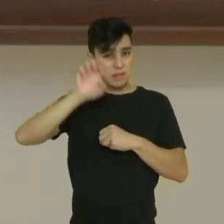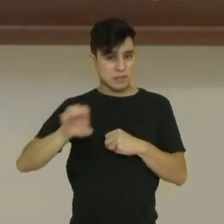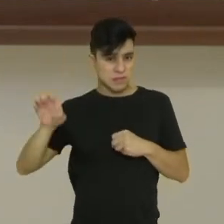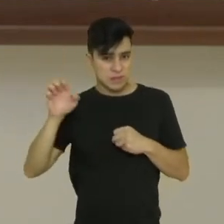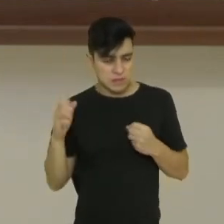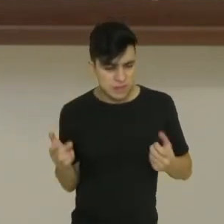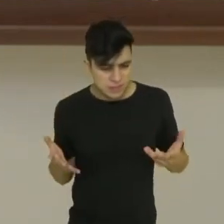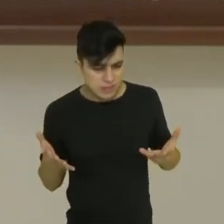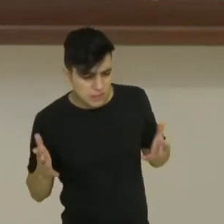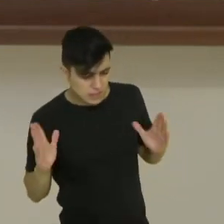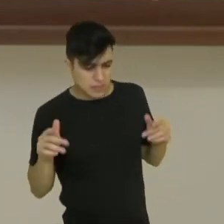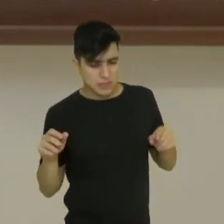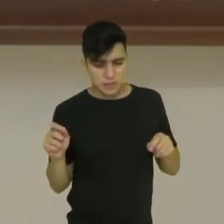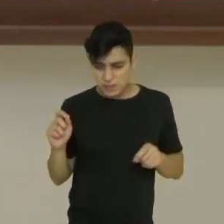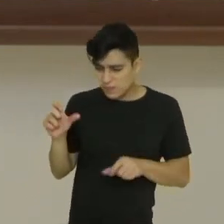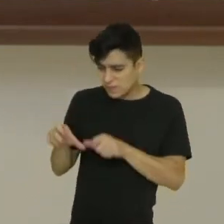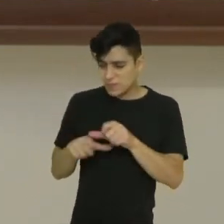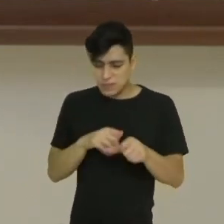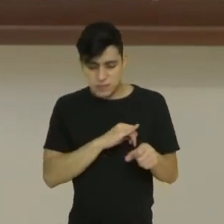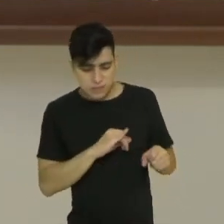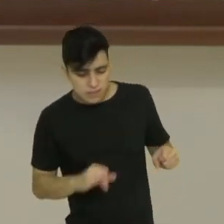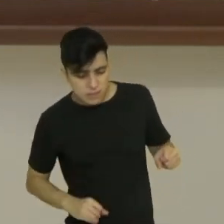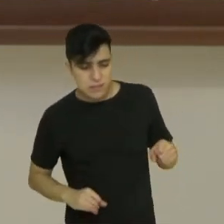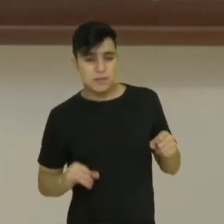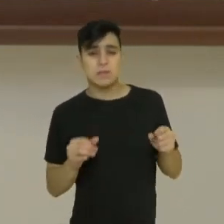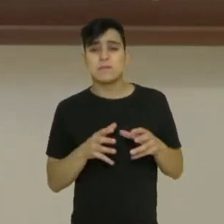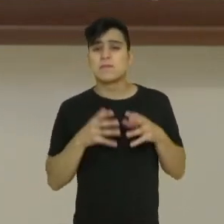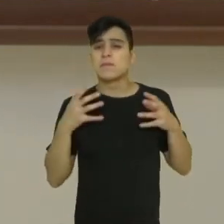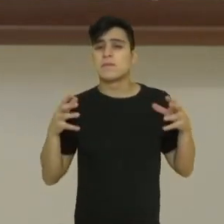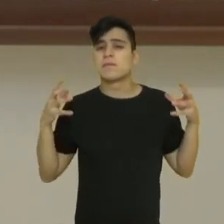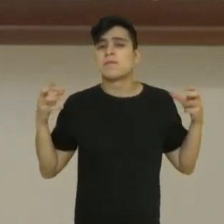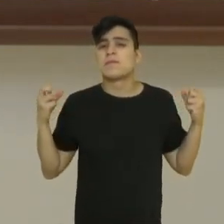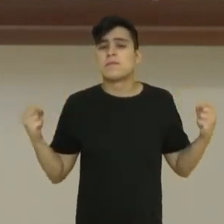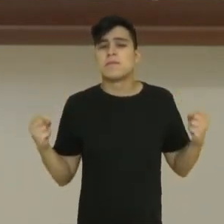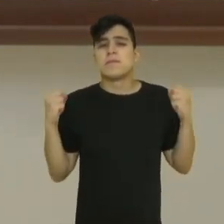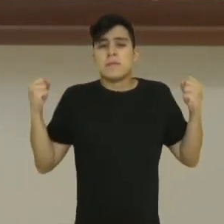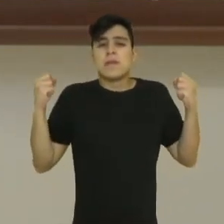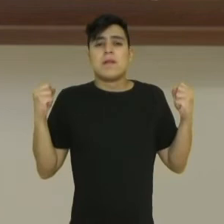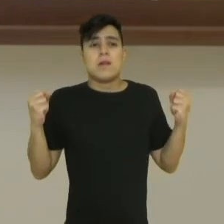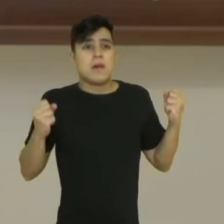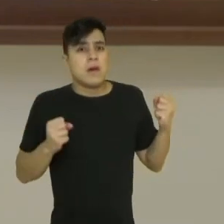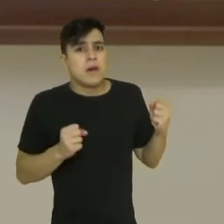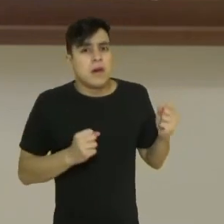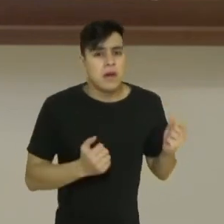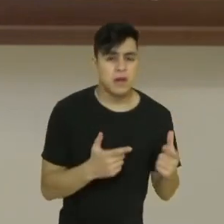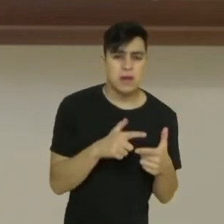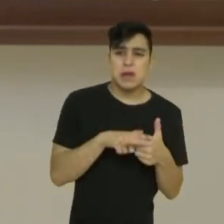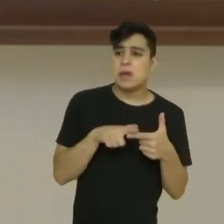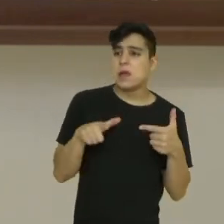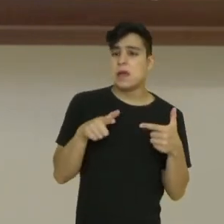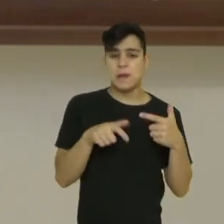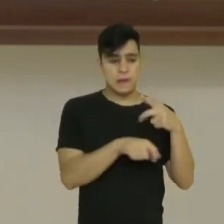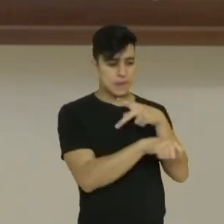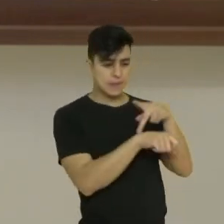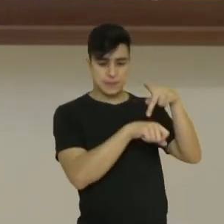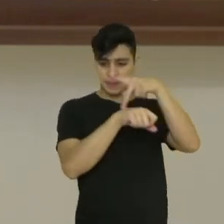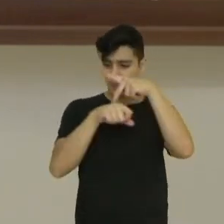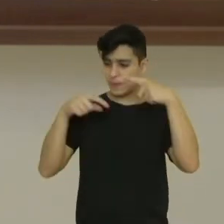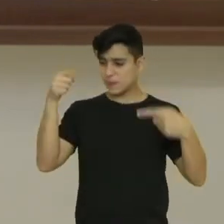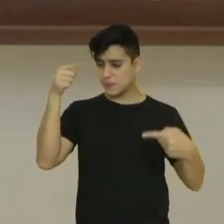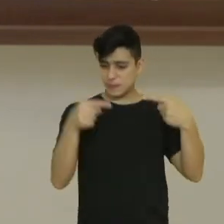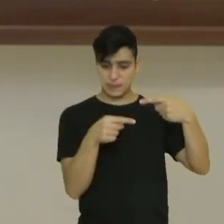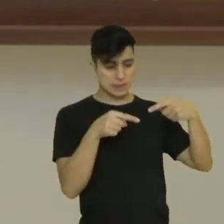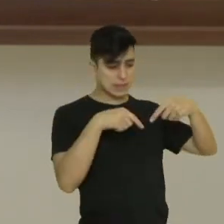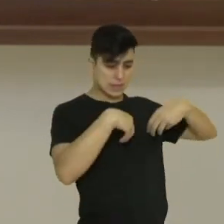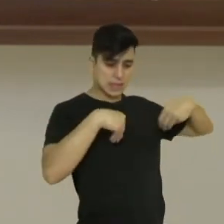tinha transformações. Os impérios começaram a ficar muito grandes, muito fortes. Então começou a ter uma tensão entre as nações, porque um queria mais terra, o